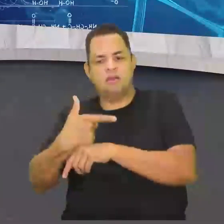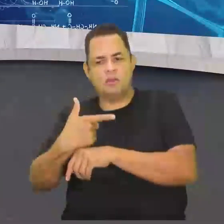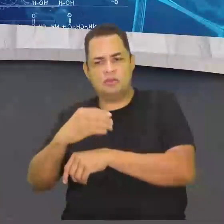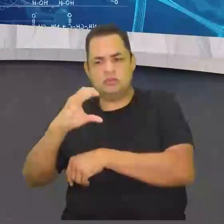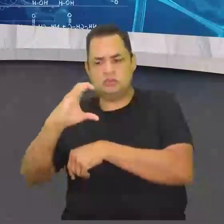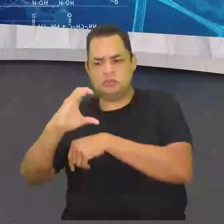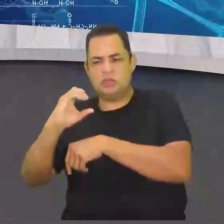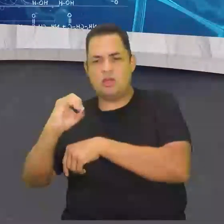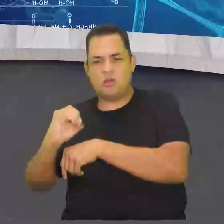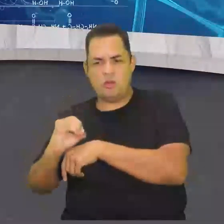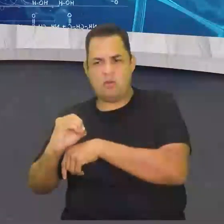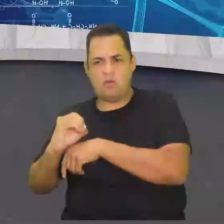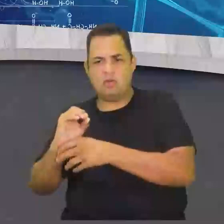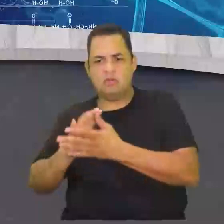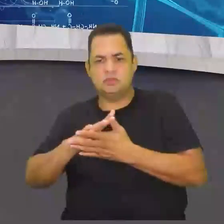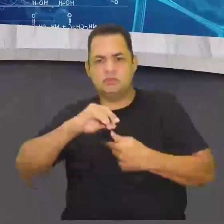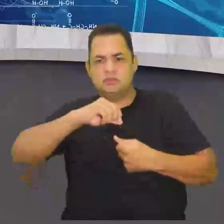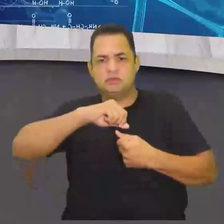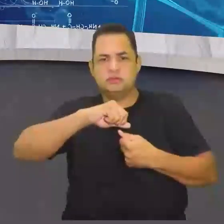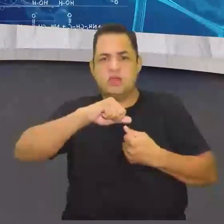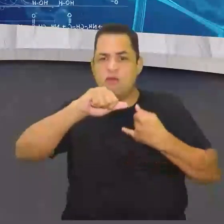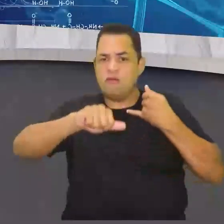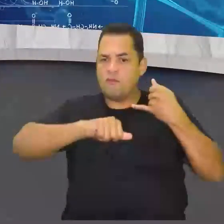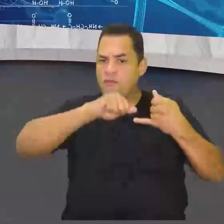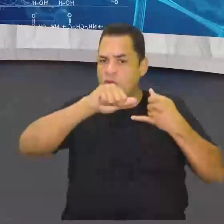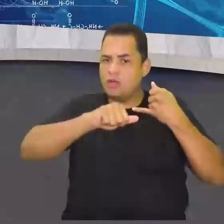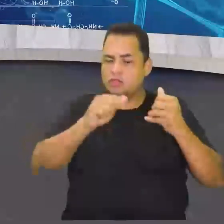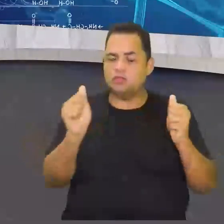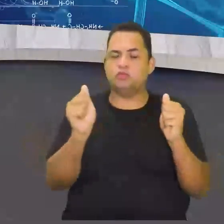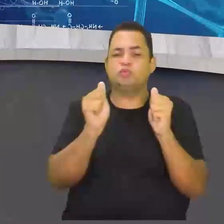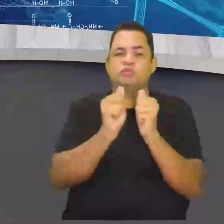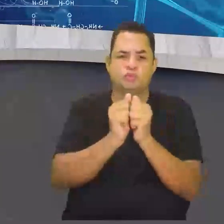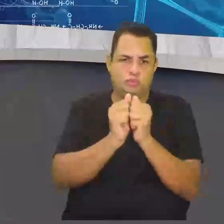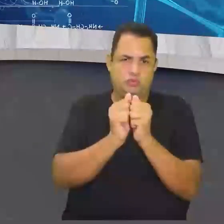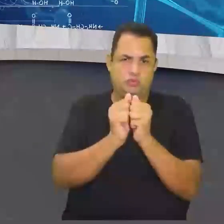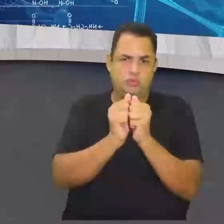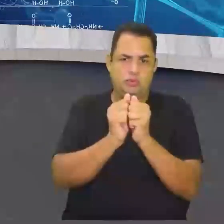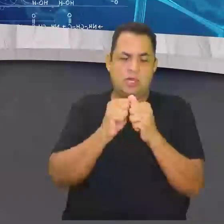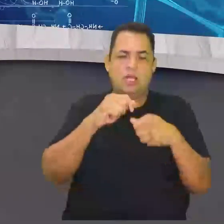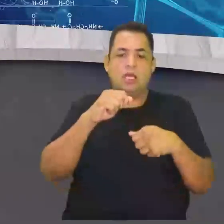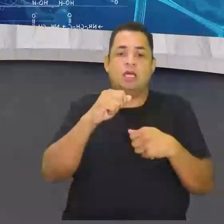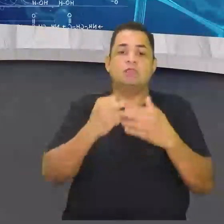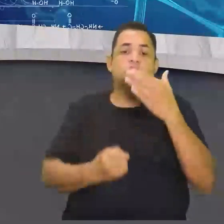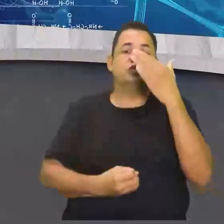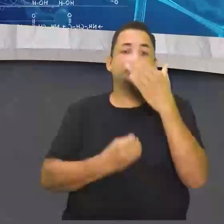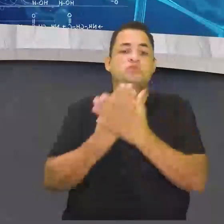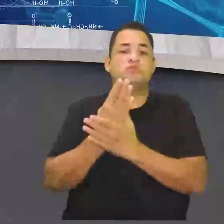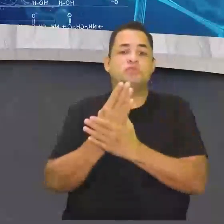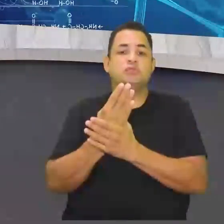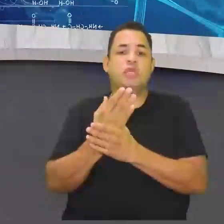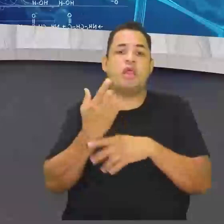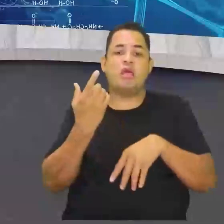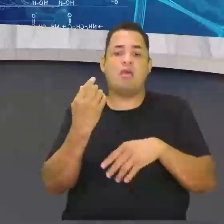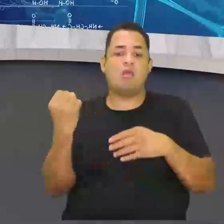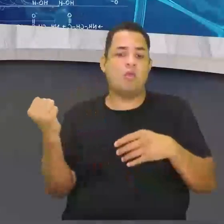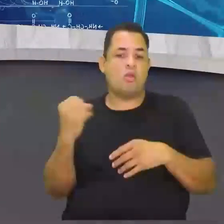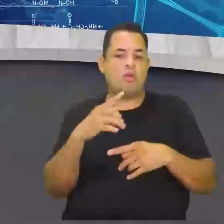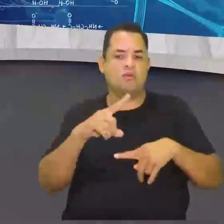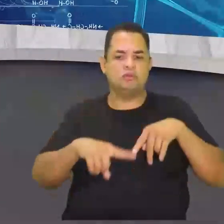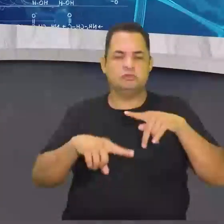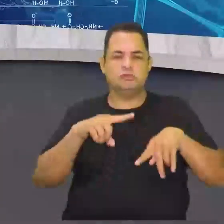o CO, eles vão reagir com o gás oxigênio para depois dar origem aos nossos produtos. Então, quando você